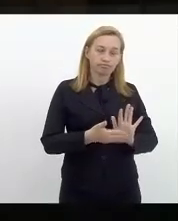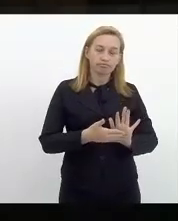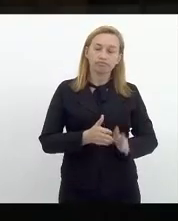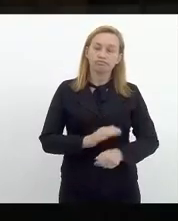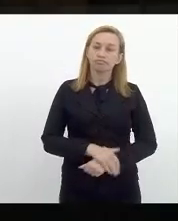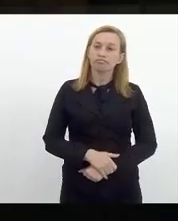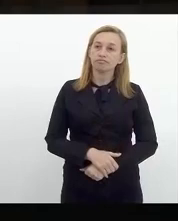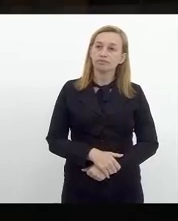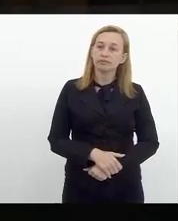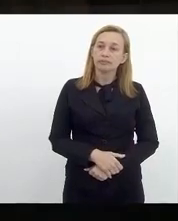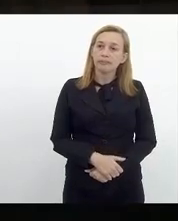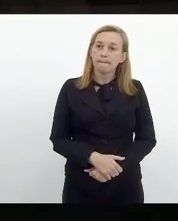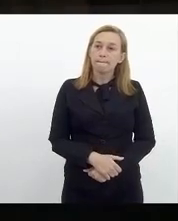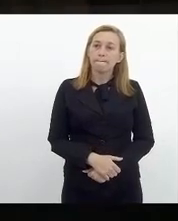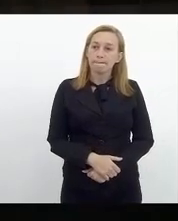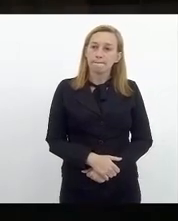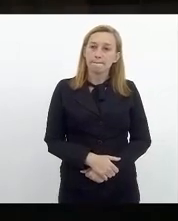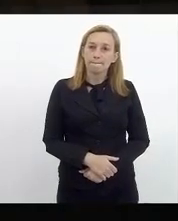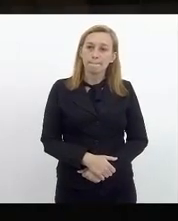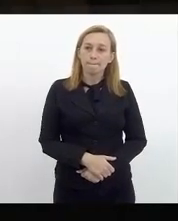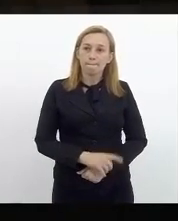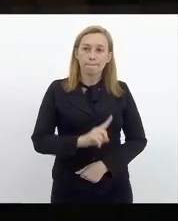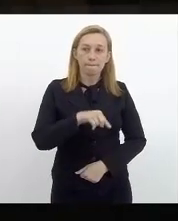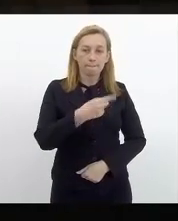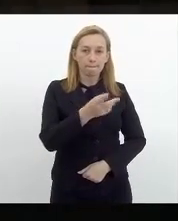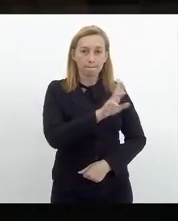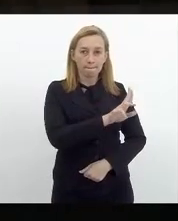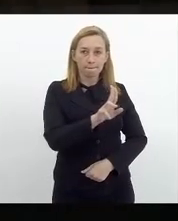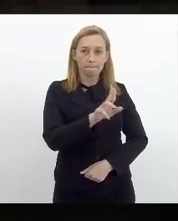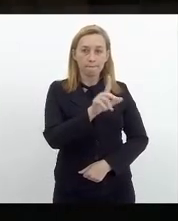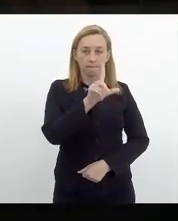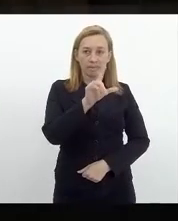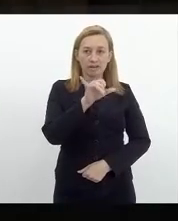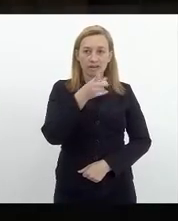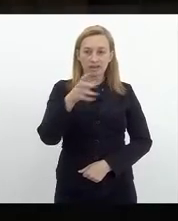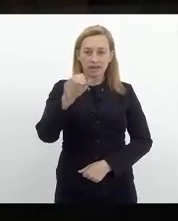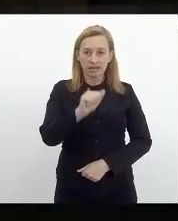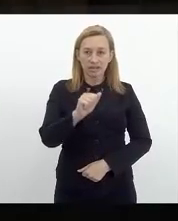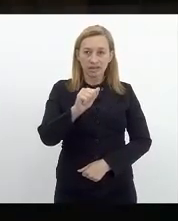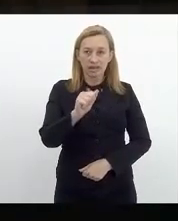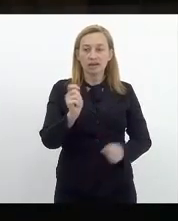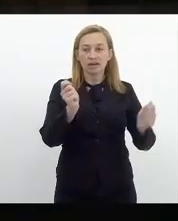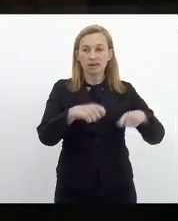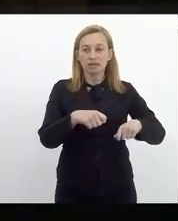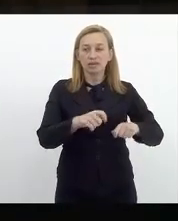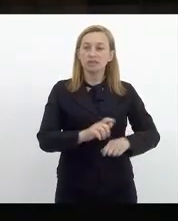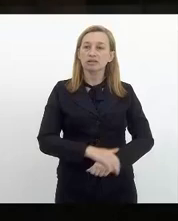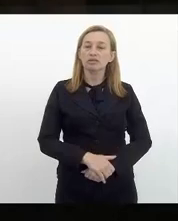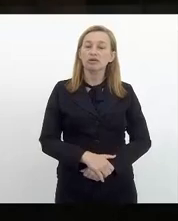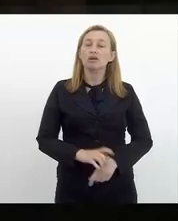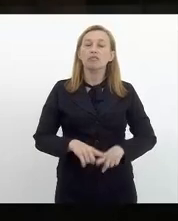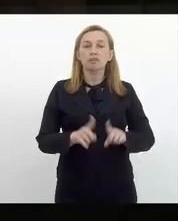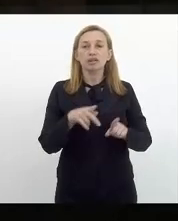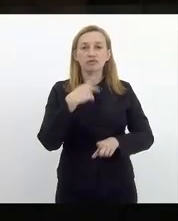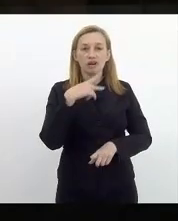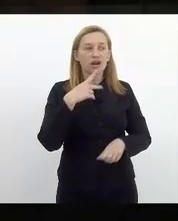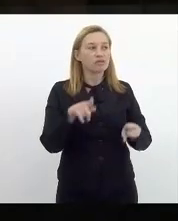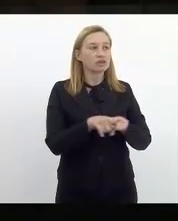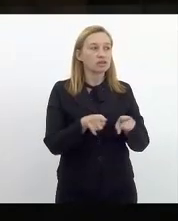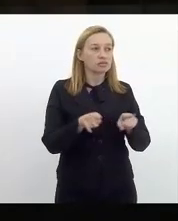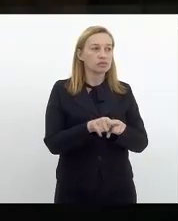quando ela veio ela veio com outro nome para licença capacitação mas ela falava também